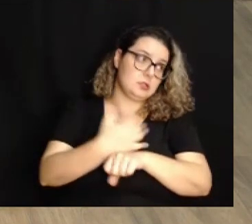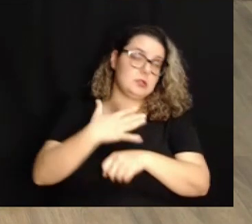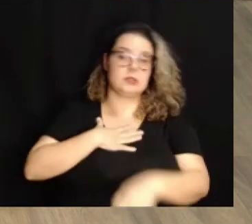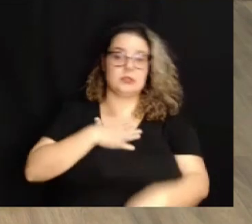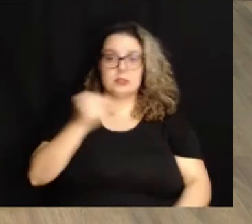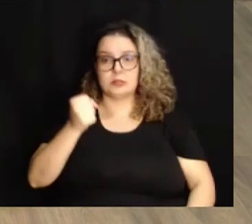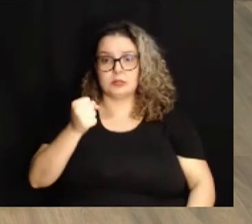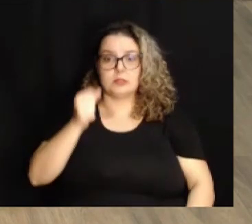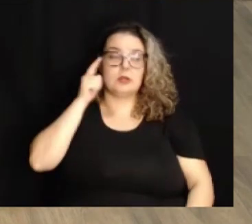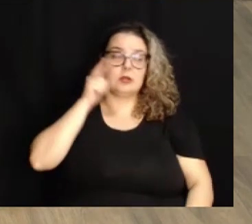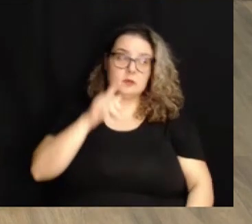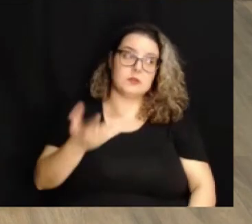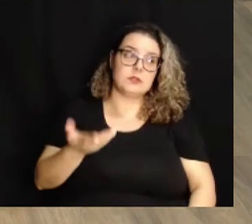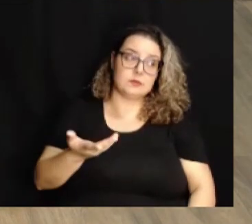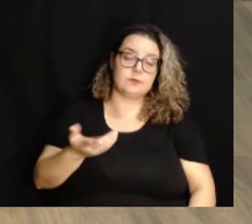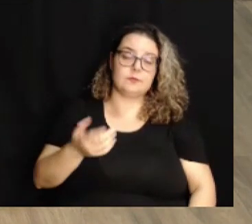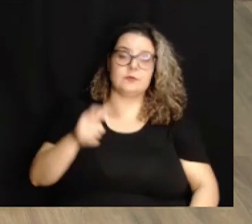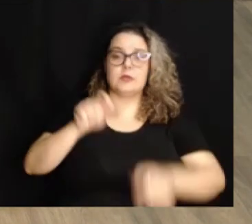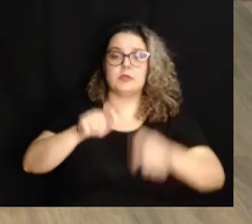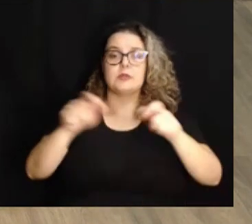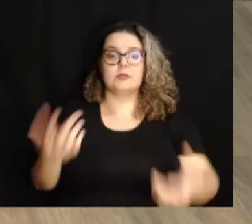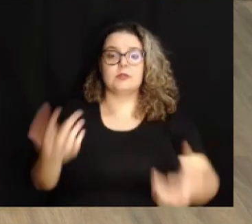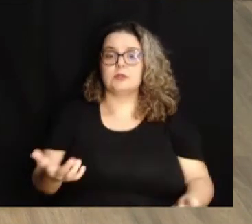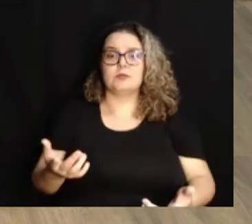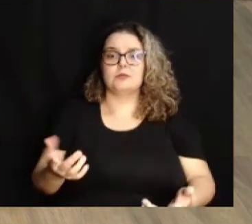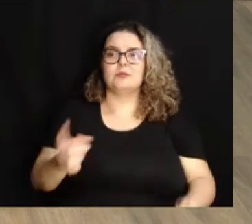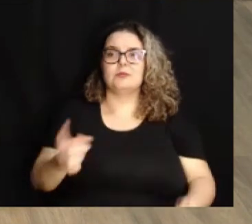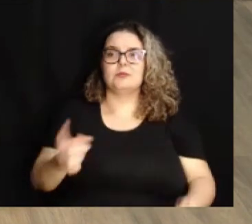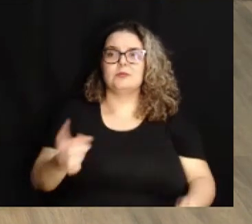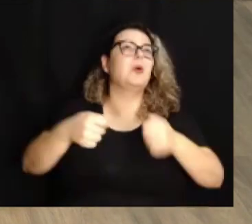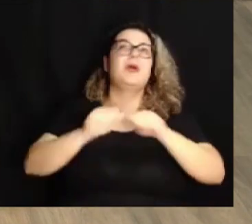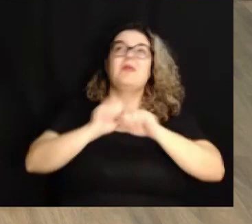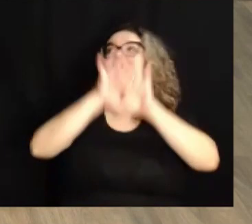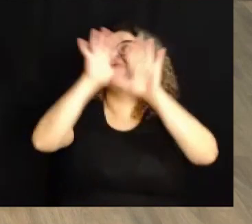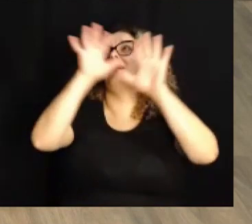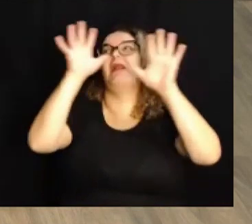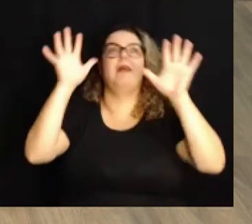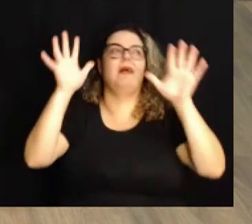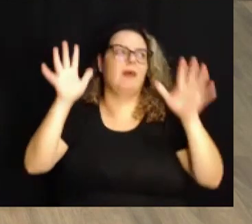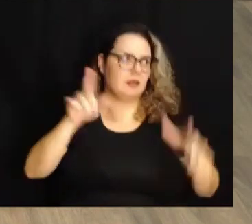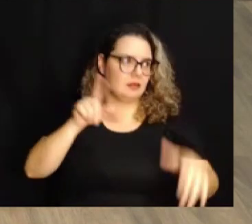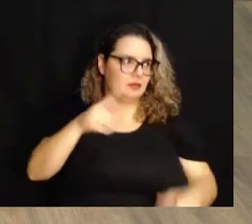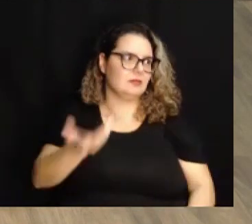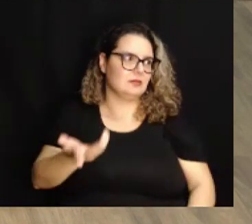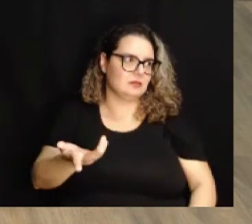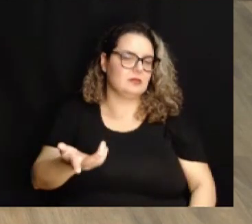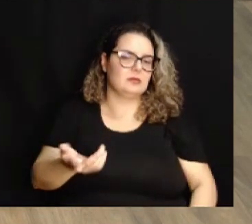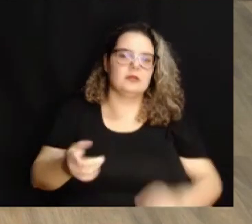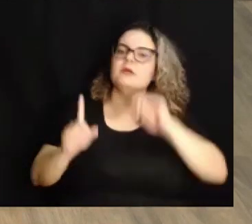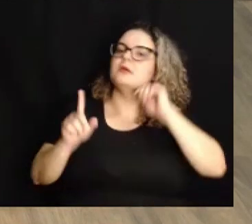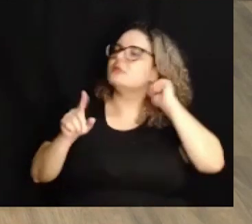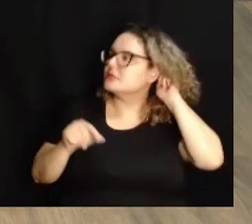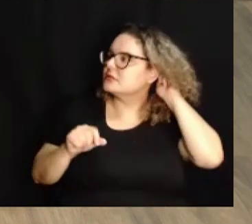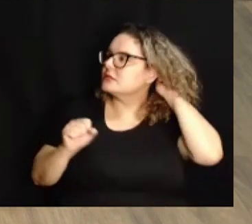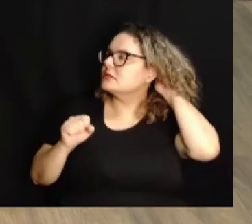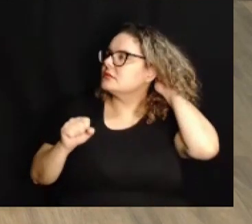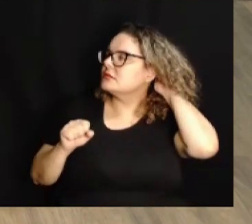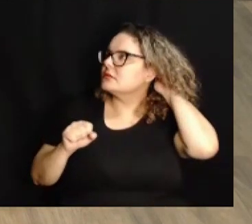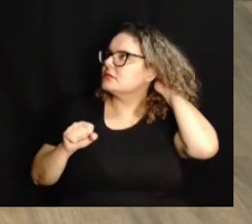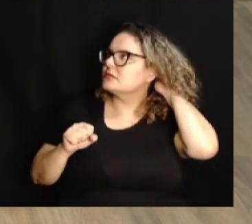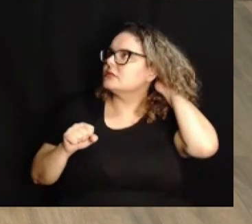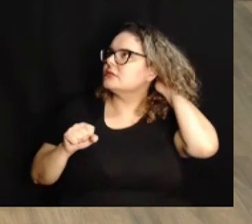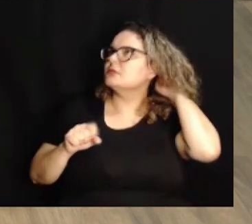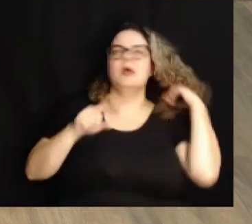geralmente, essas pessoas, elas não dão aquele sinal evidente, né? Então, é por meio da investigação do